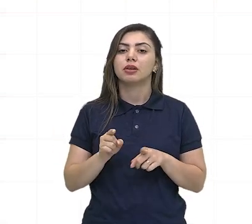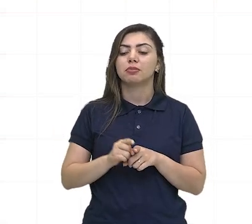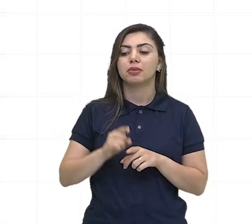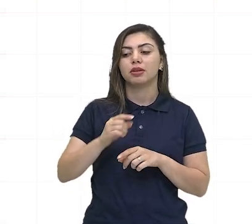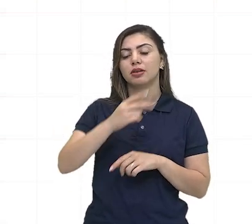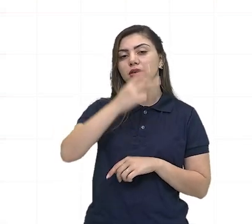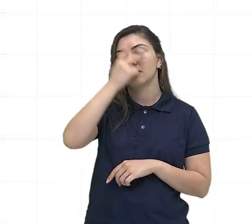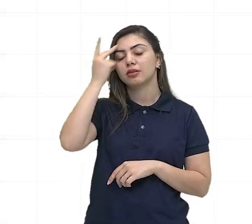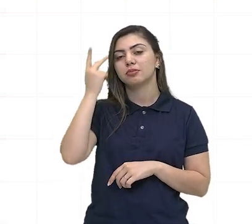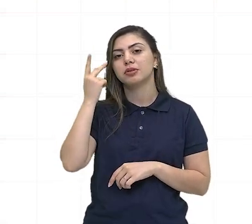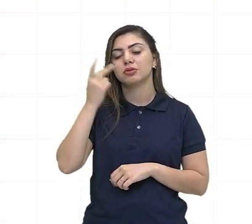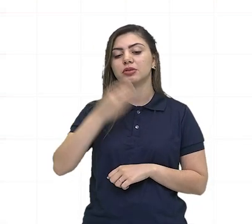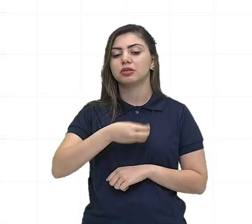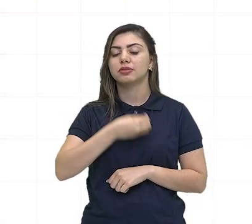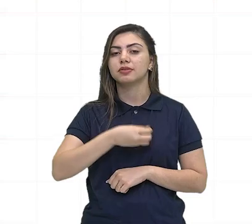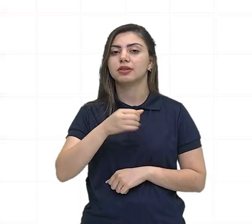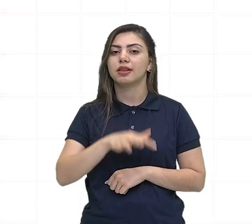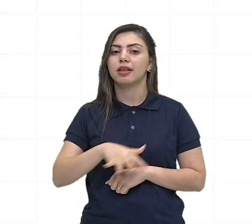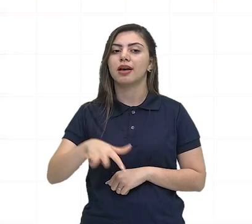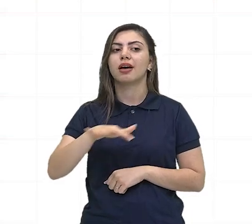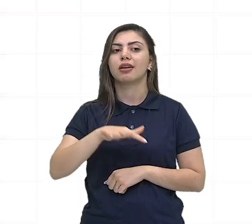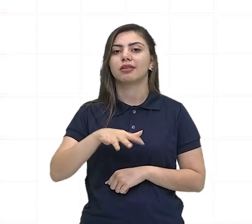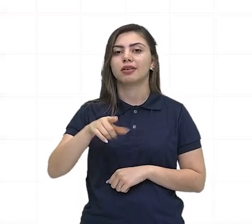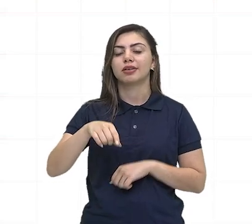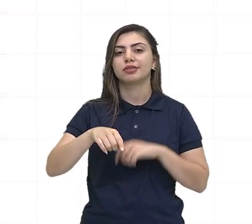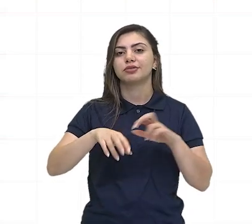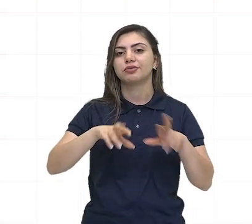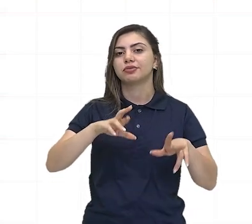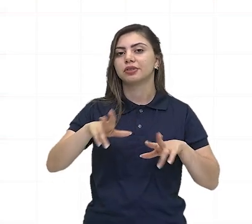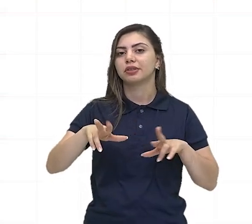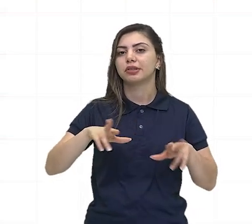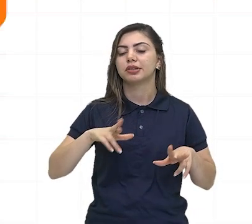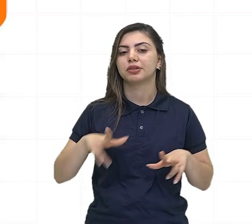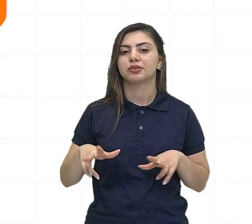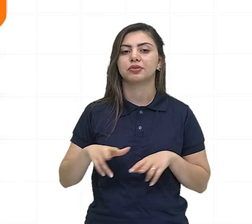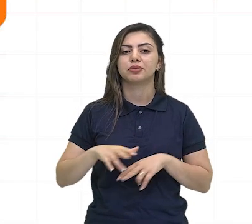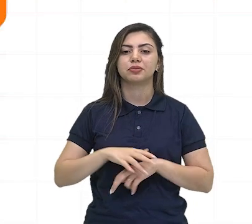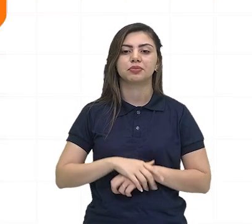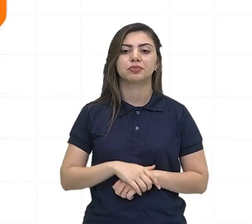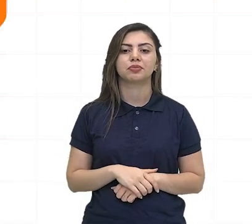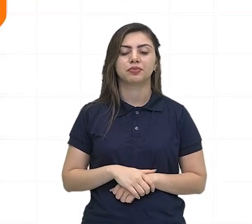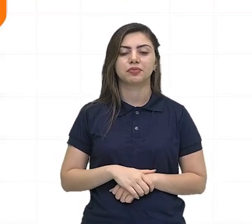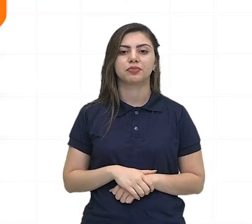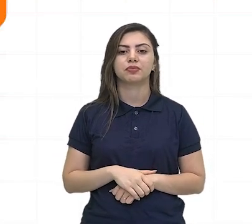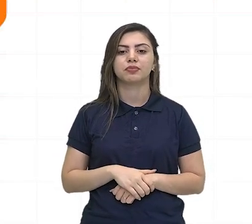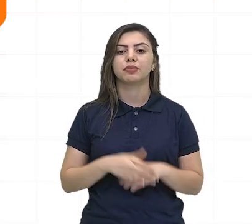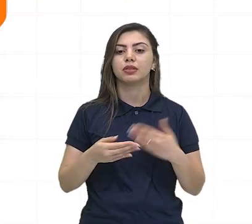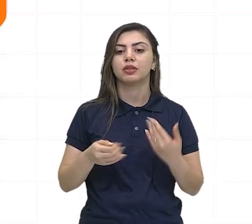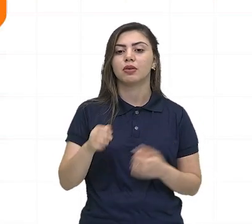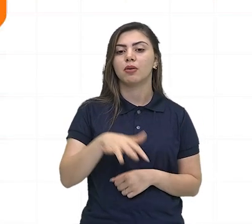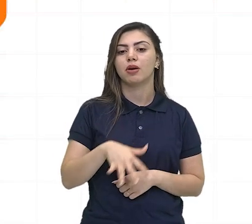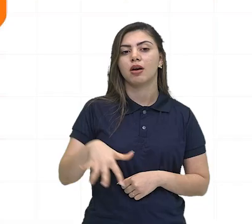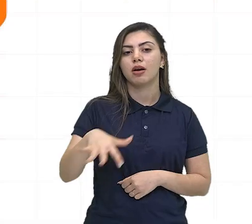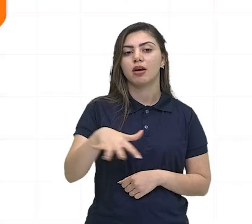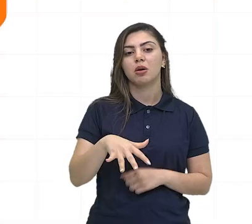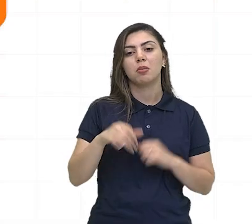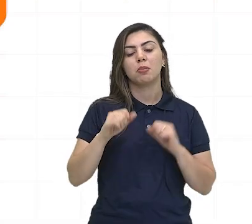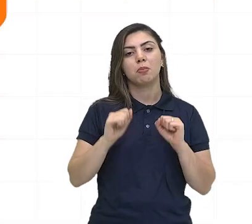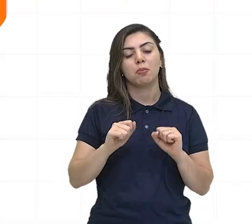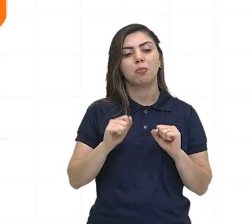moradores. Os bairros, a gente vai verificar a seguir, que eles podem ser